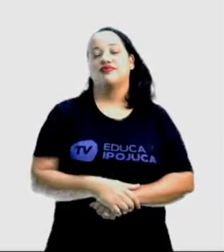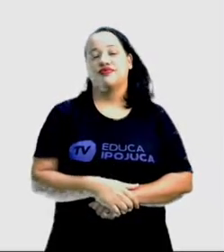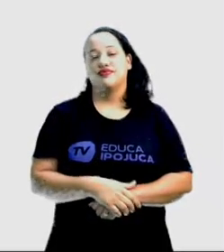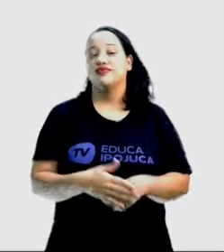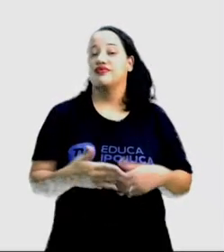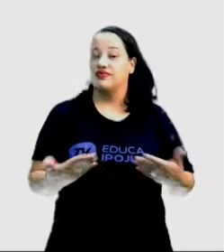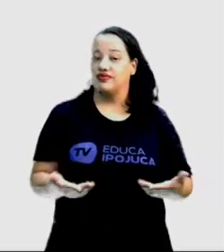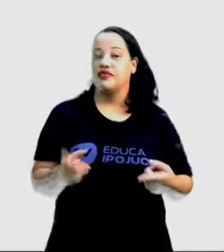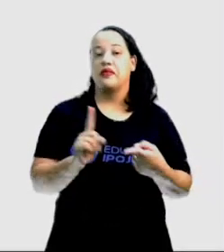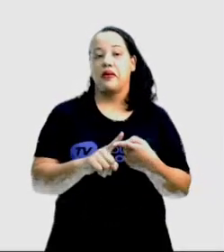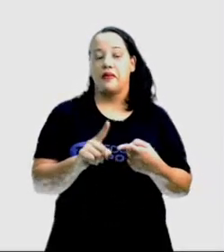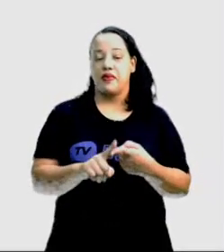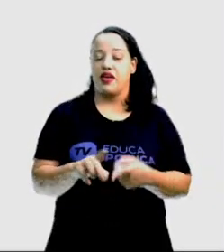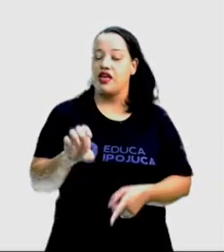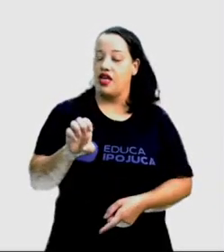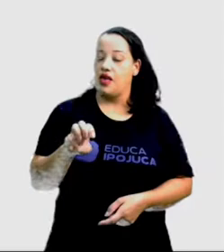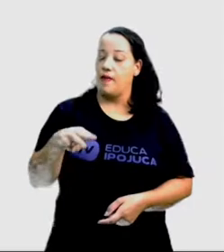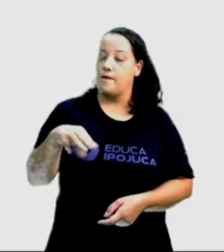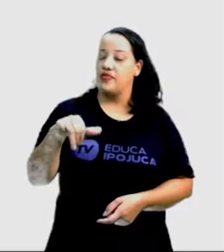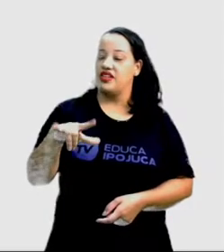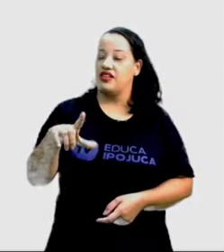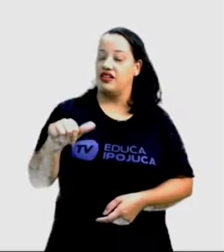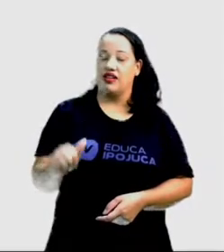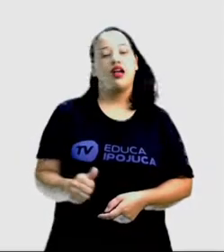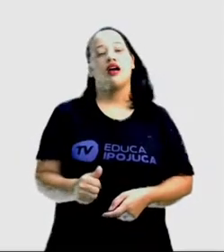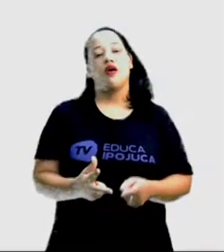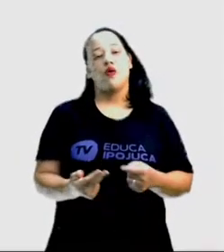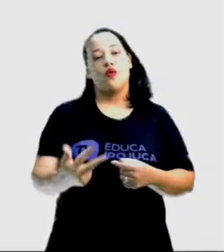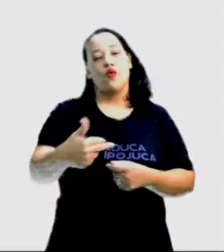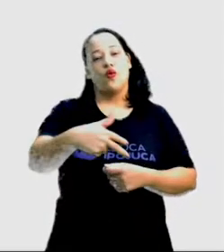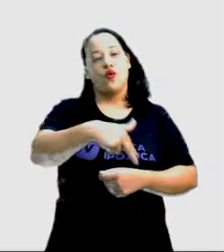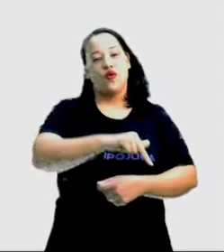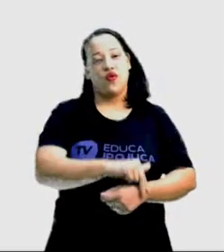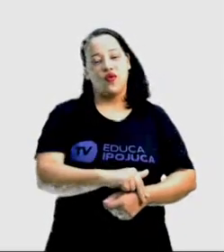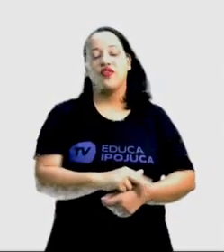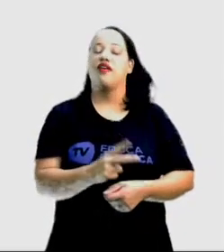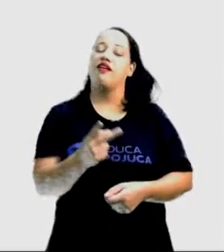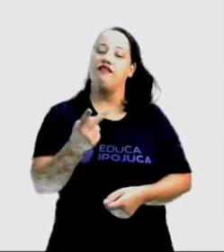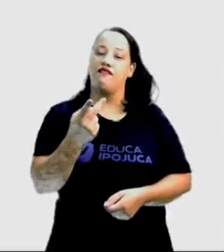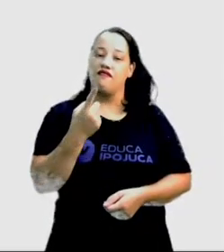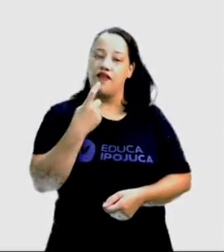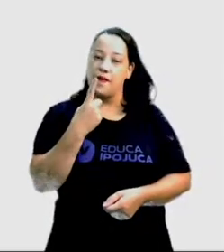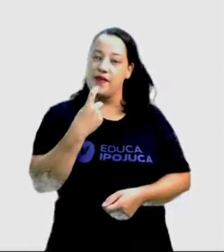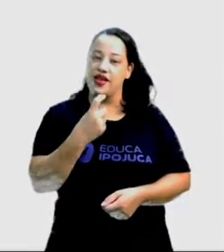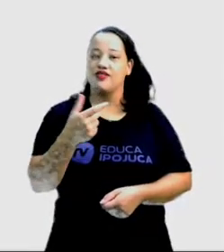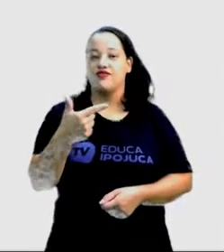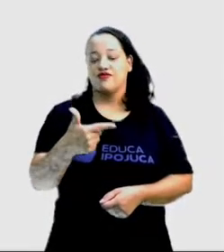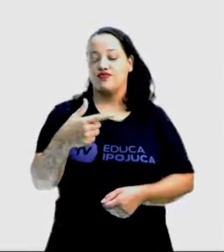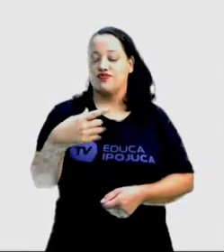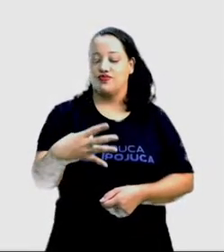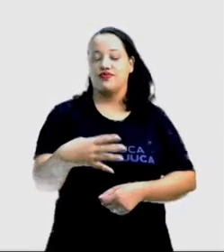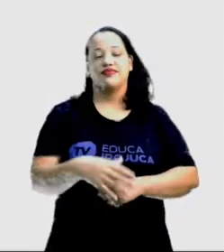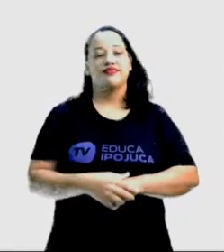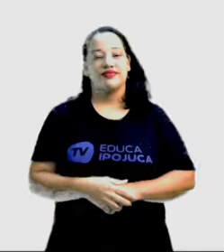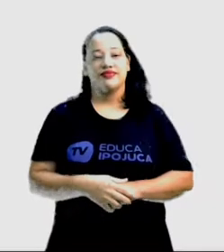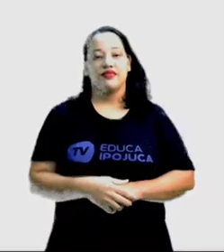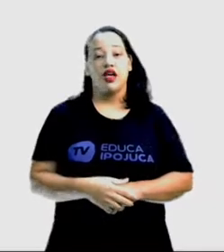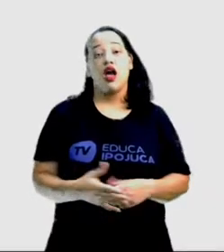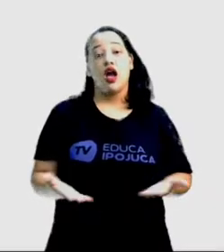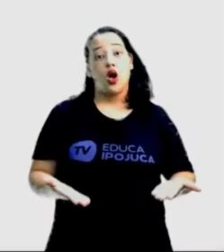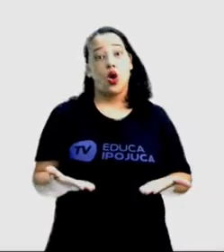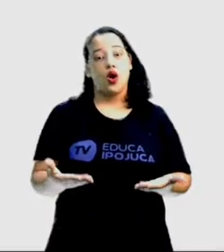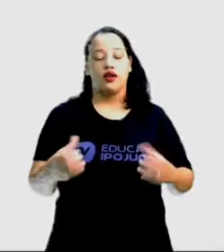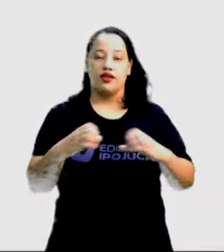Emília também está recortando 24 corações vermelhos. E os corações